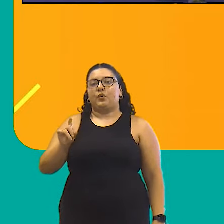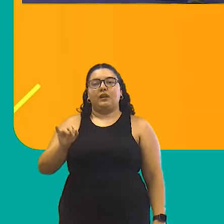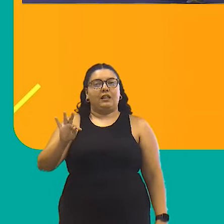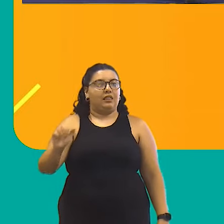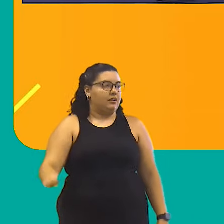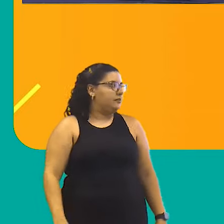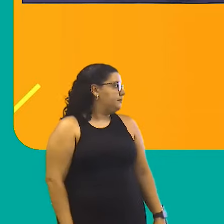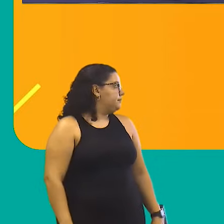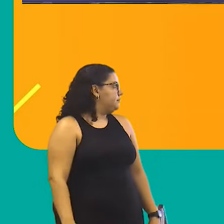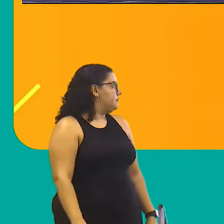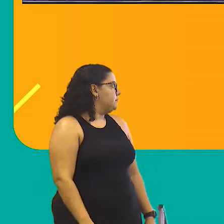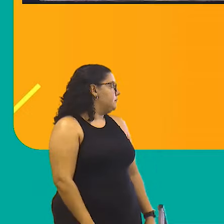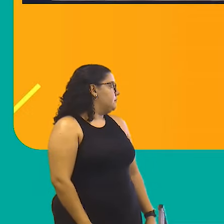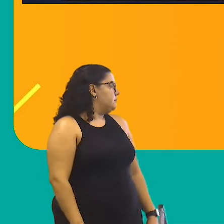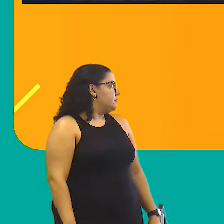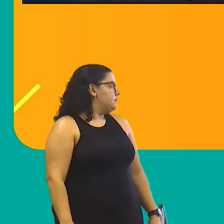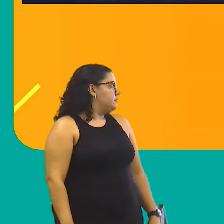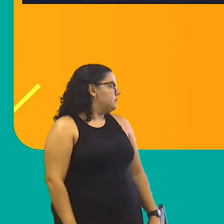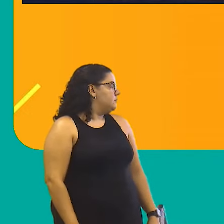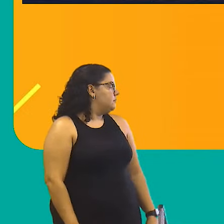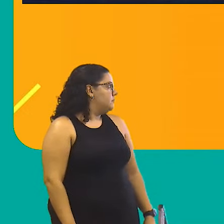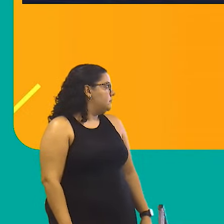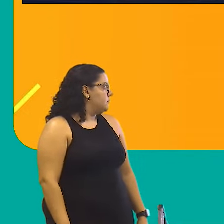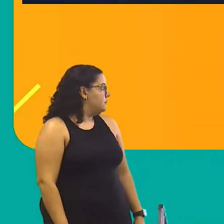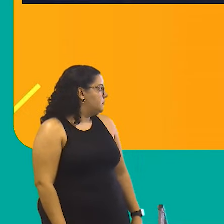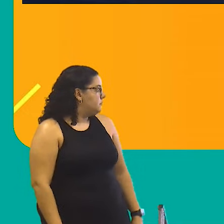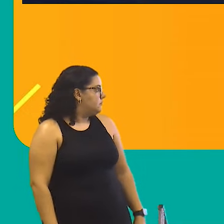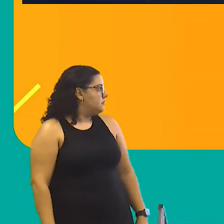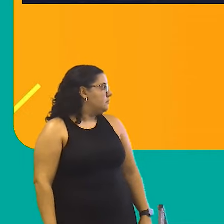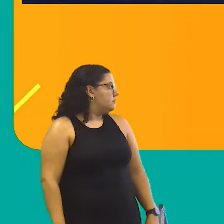O povo chama de Vlava-ave.